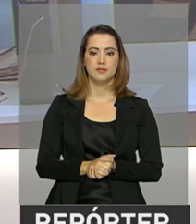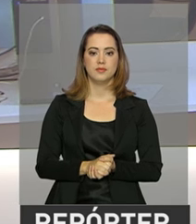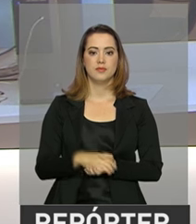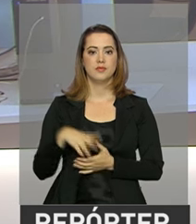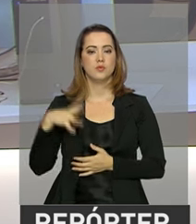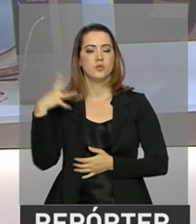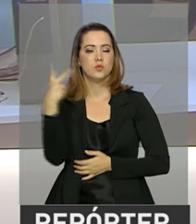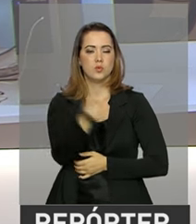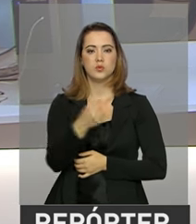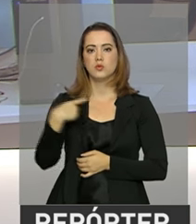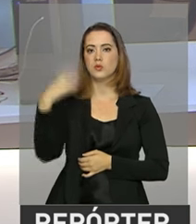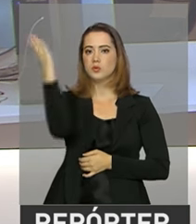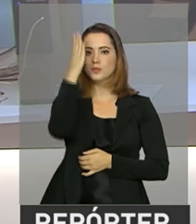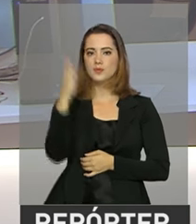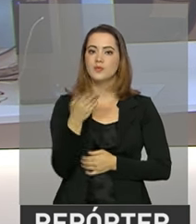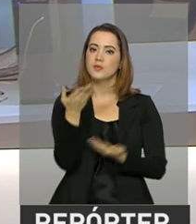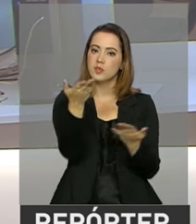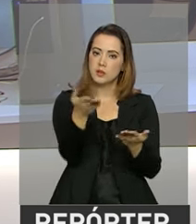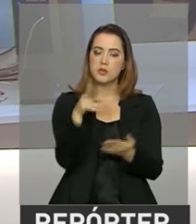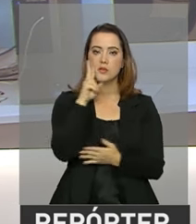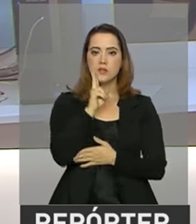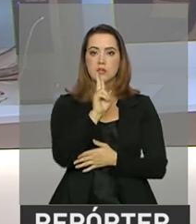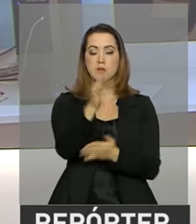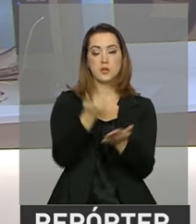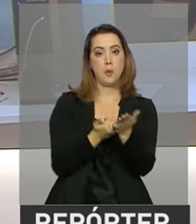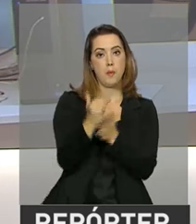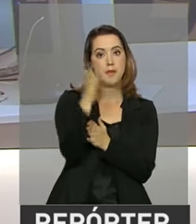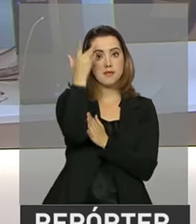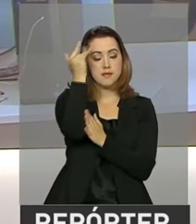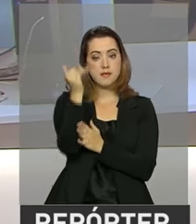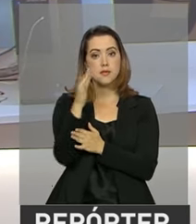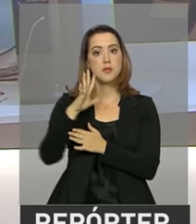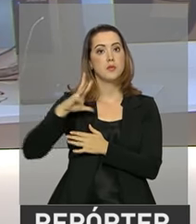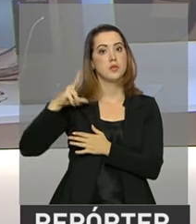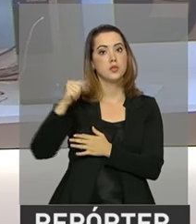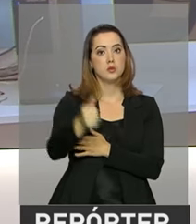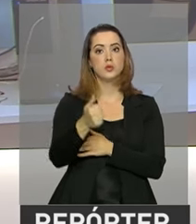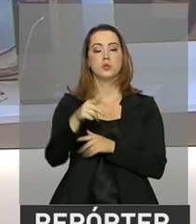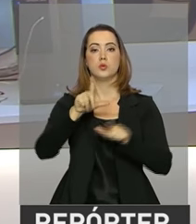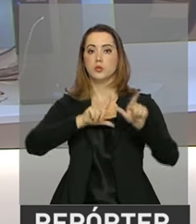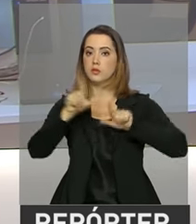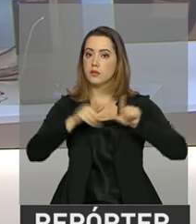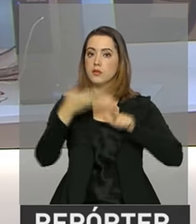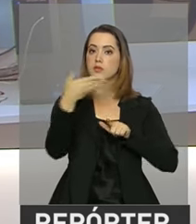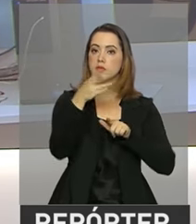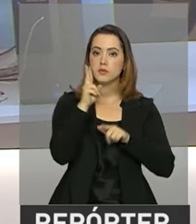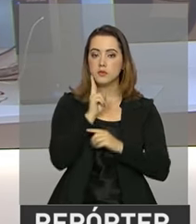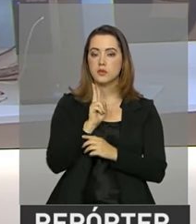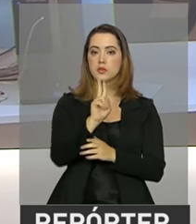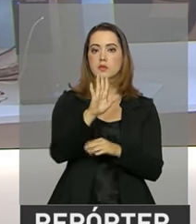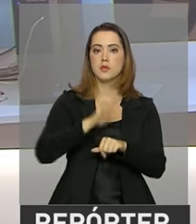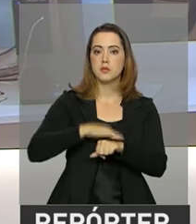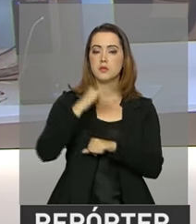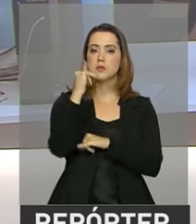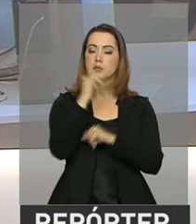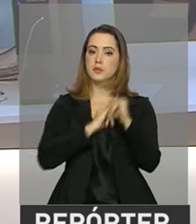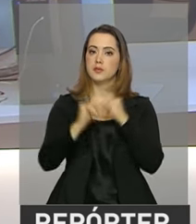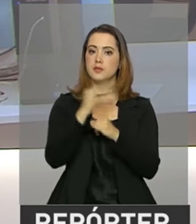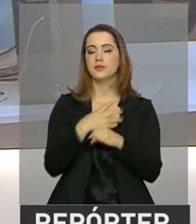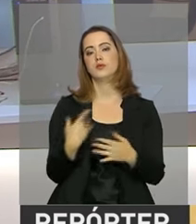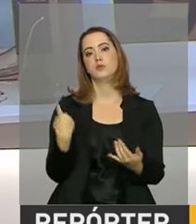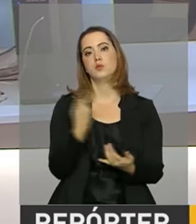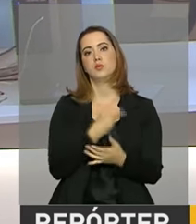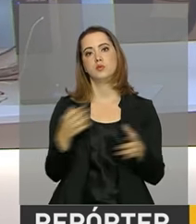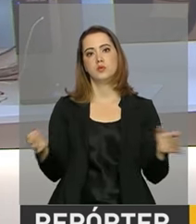Somos todos Brasil, você viu, os Jogos Paralímpicos começam amanhã, ao longo de toda a nossa programação, você acompanha mais informações. A gente fica por